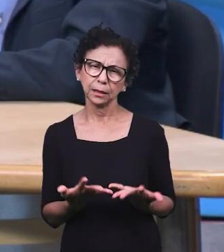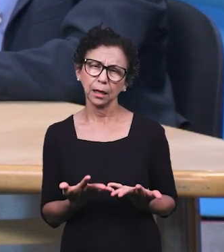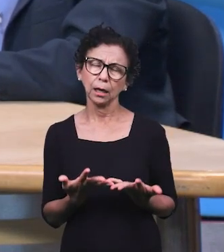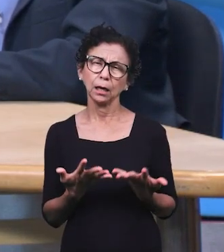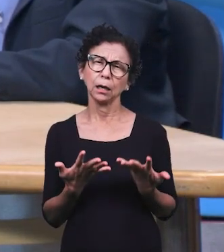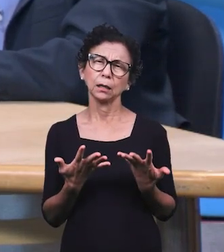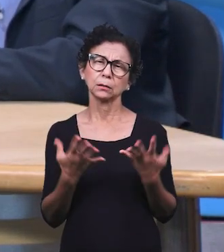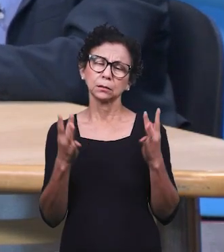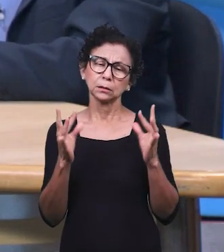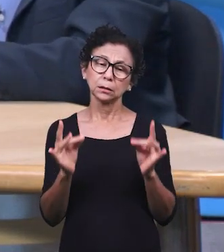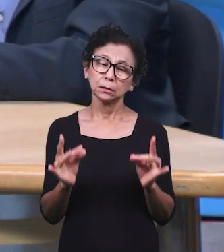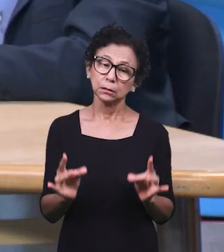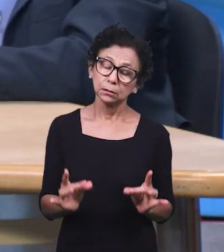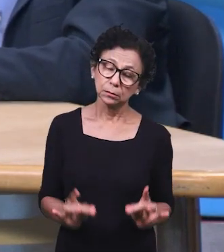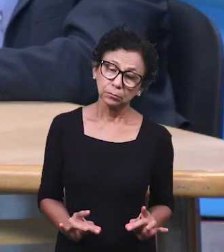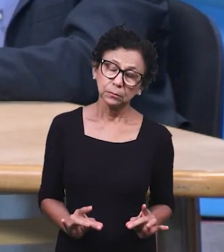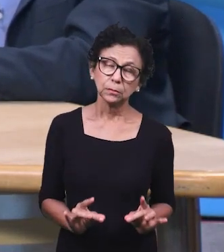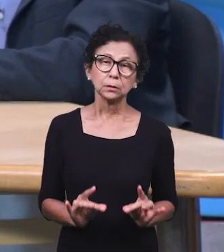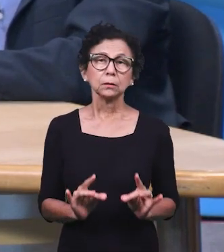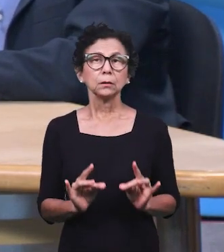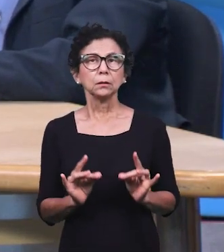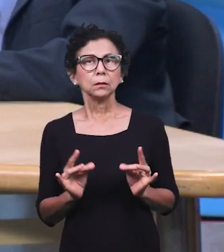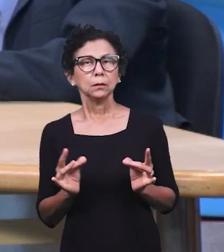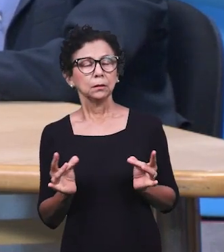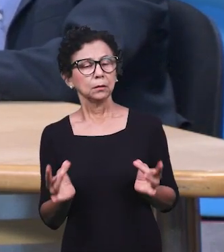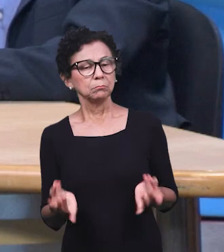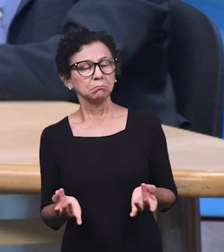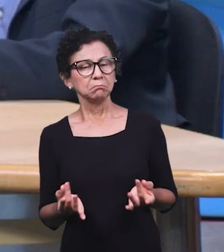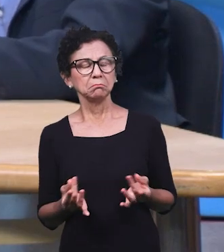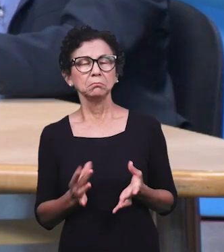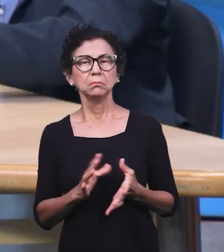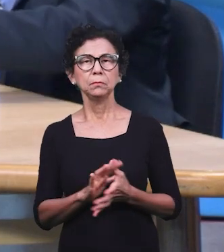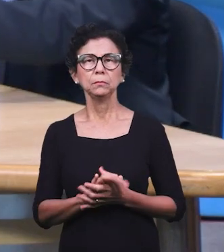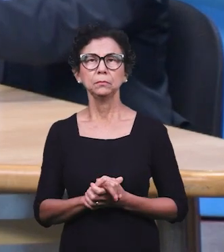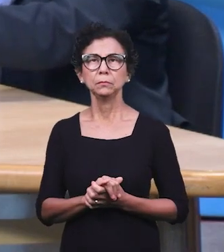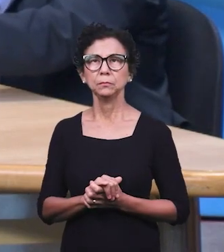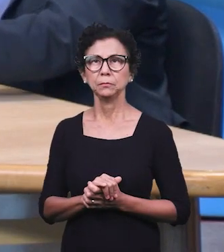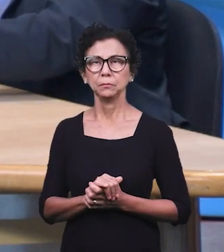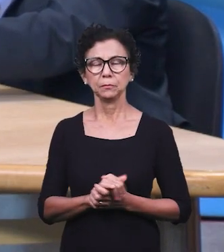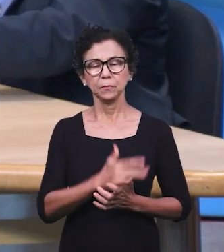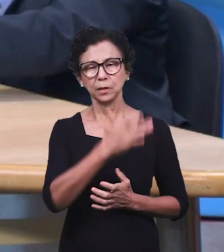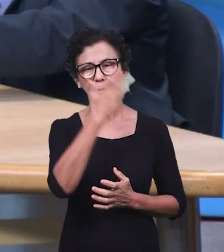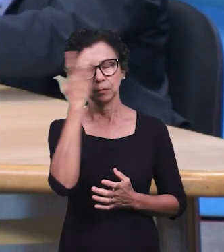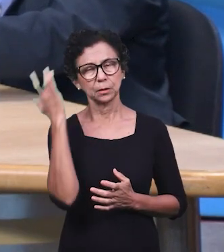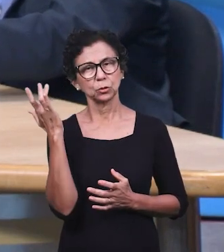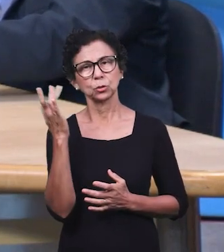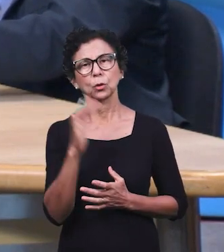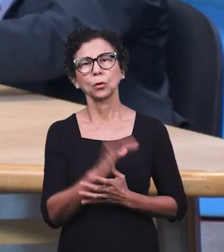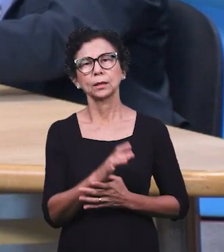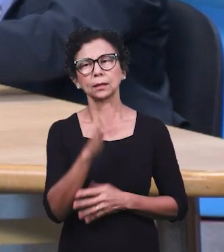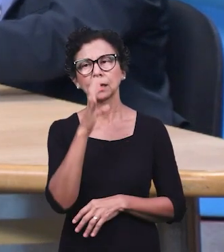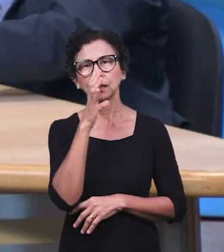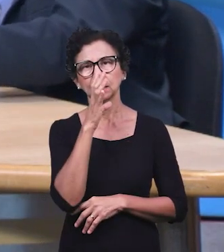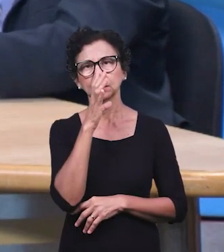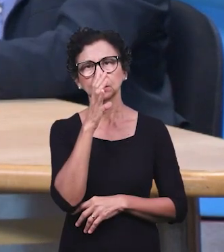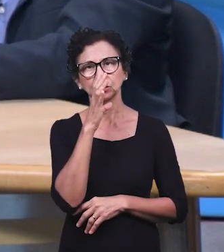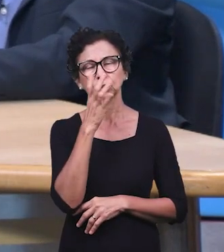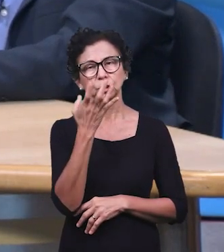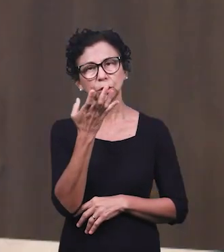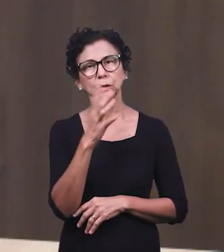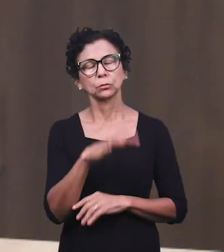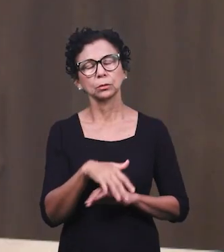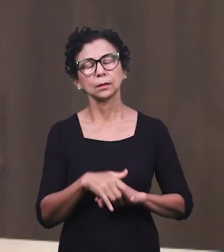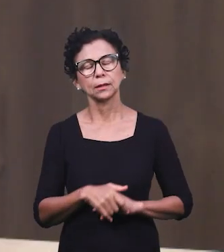mais propriedade, tratasse maior esse assunto, porque para aquele que está em casa nos ouvindo, ter